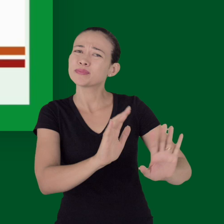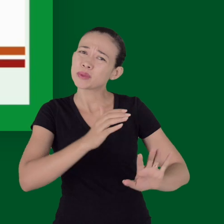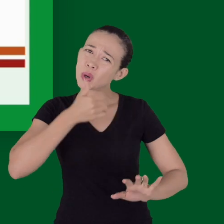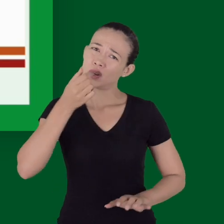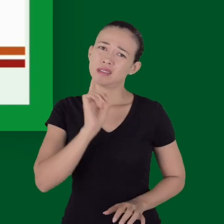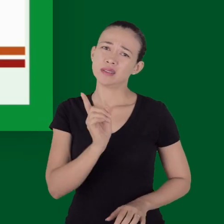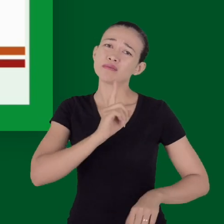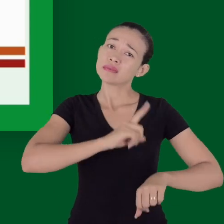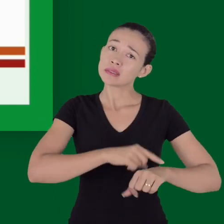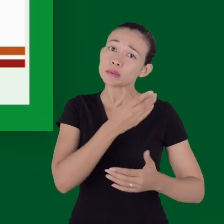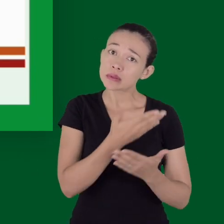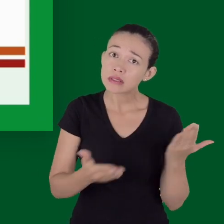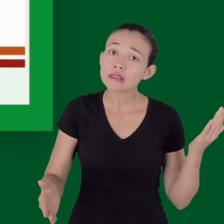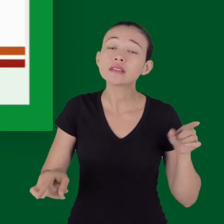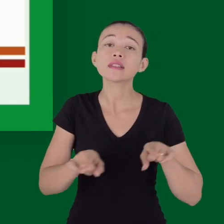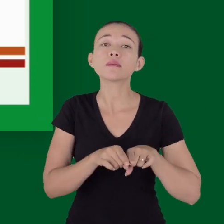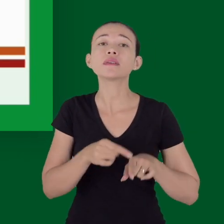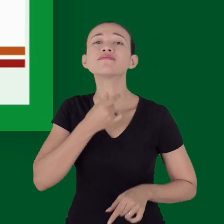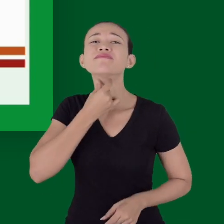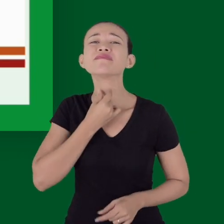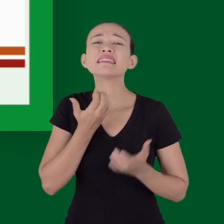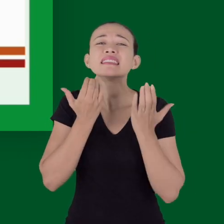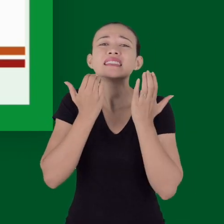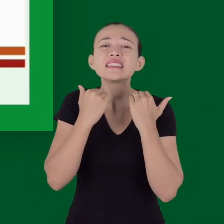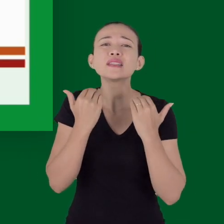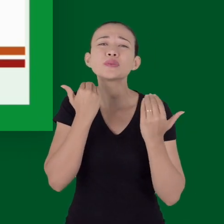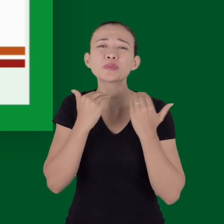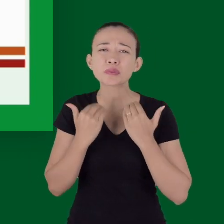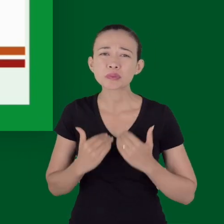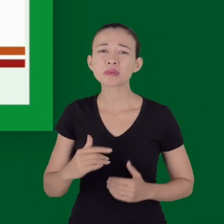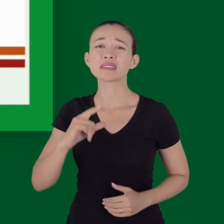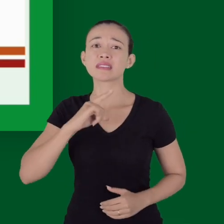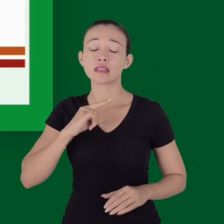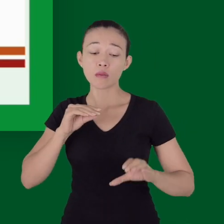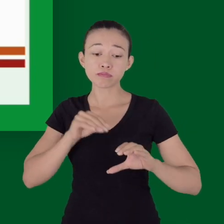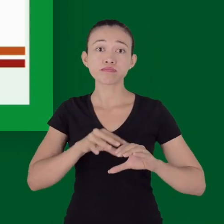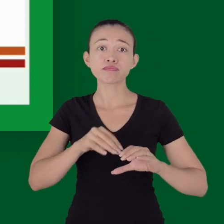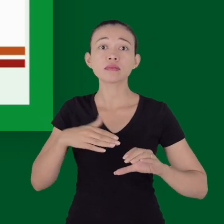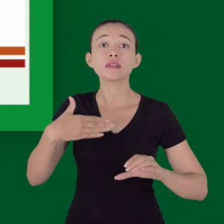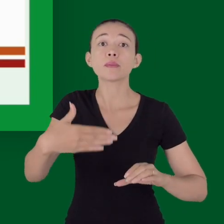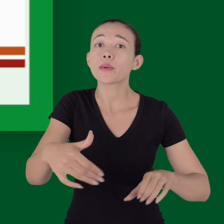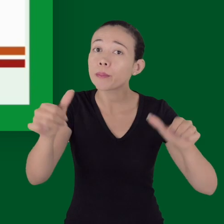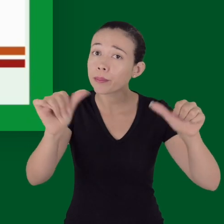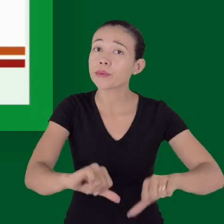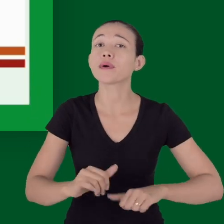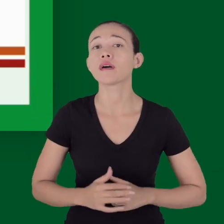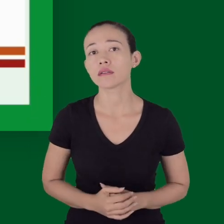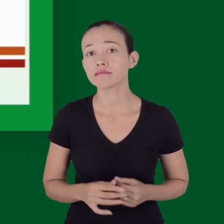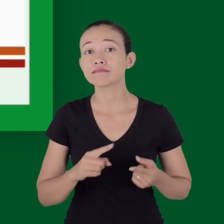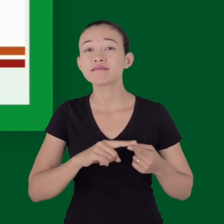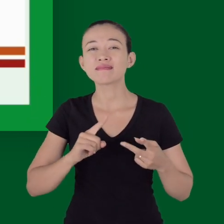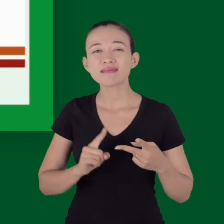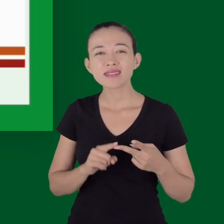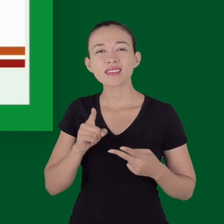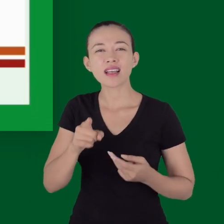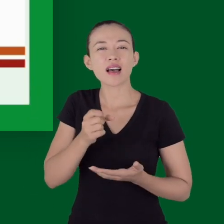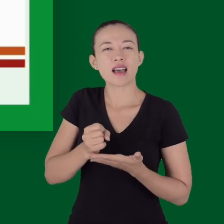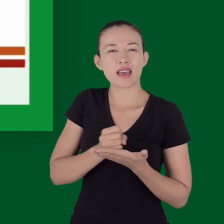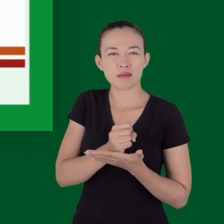o tempo tentando retirar a água dos pulmões, provocando vômito, isso pode causar lesão de via aérea, pode